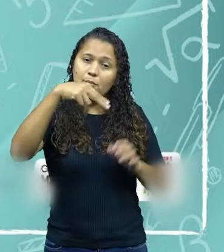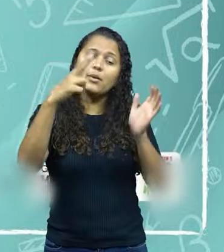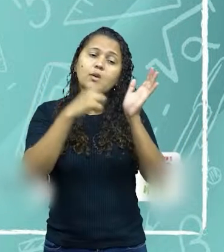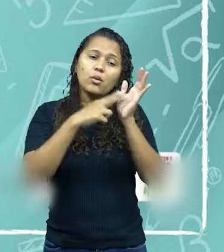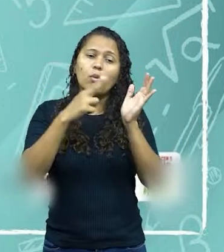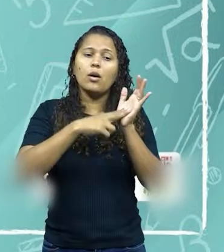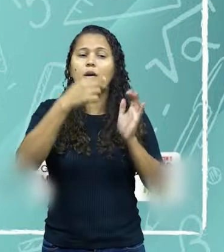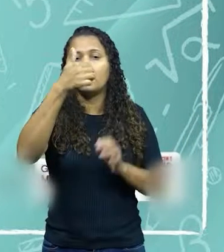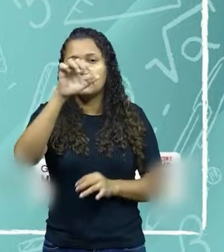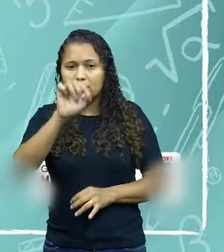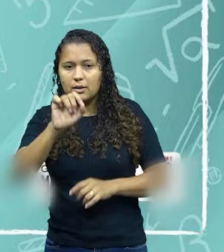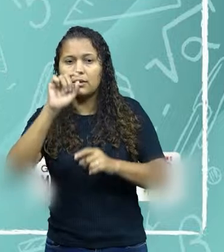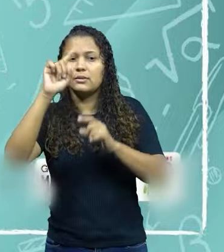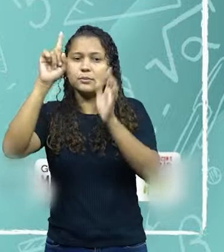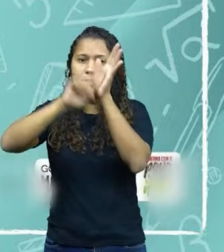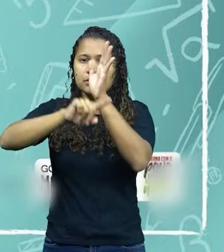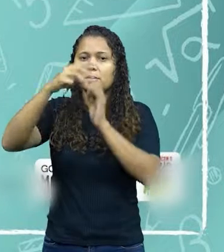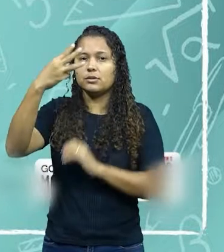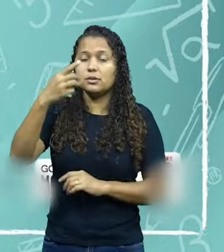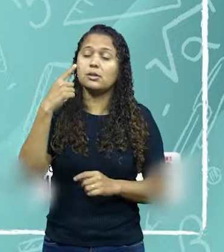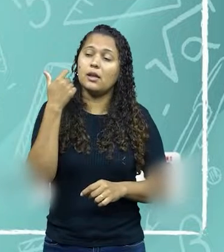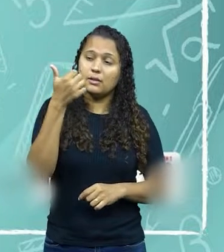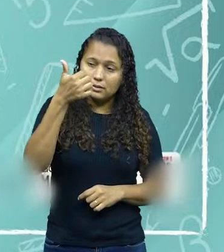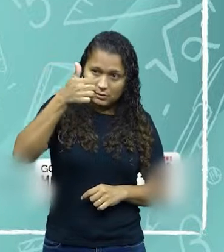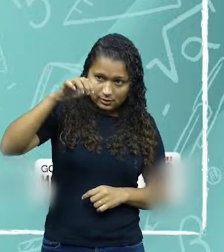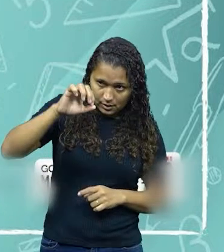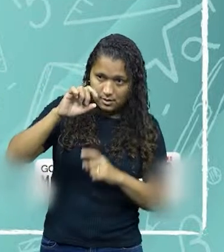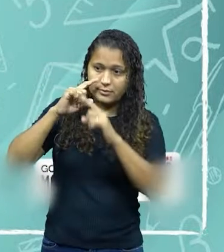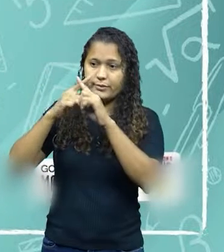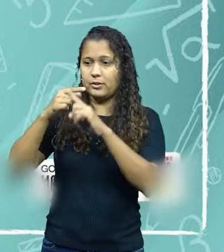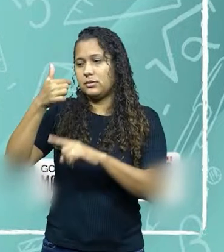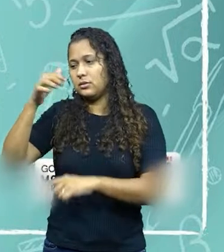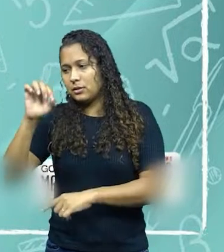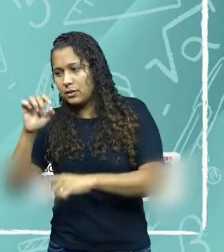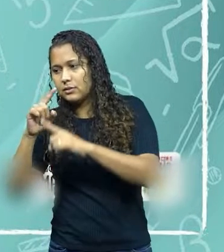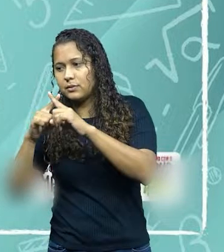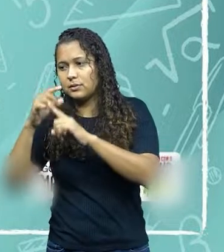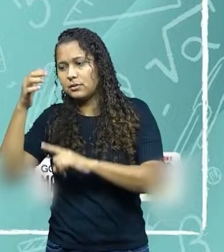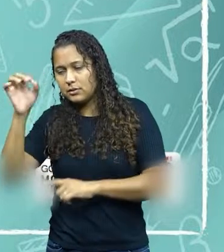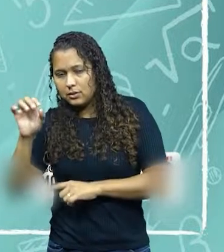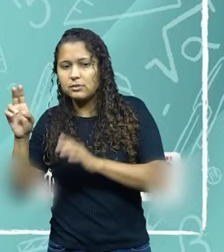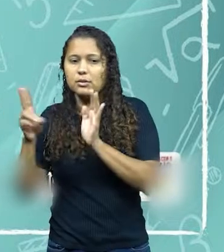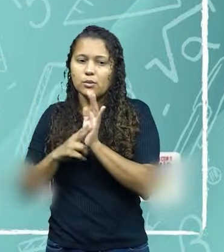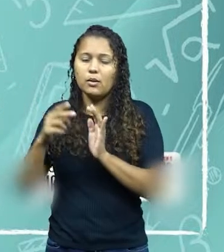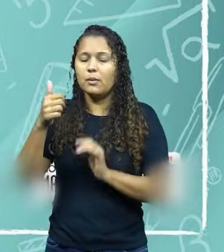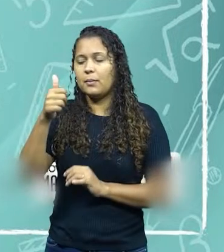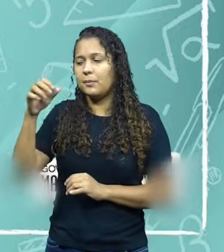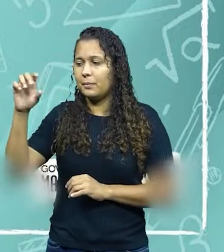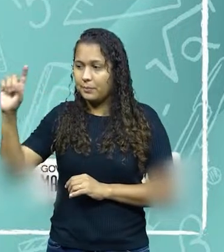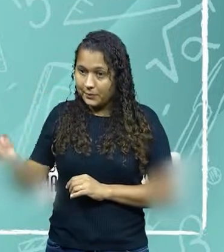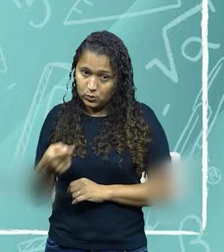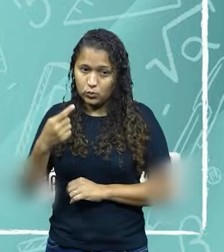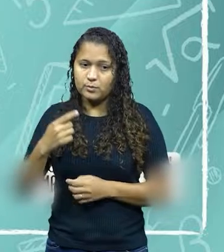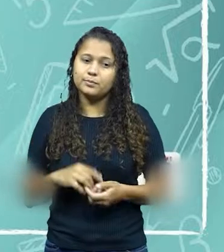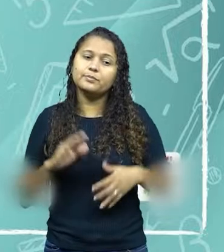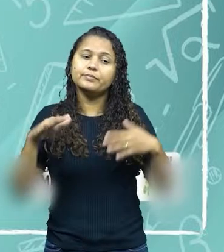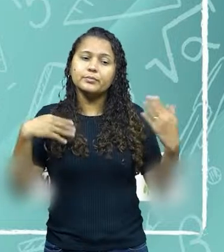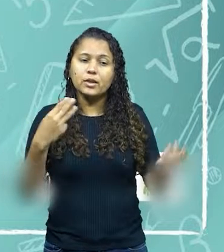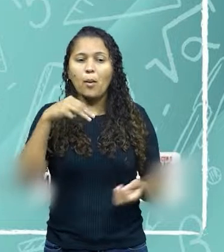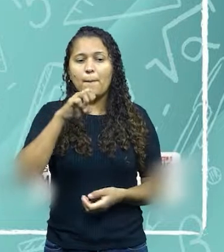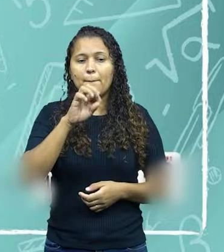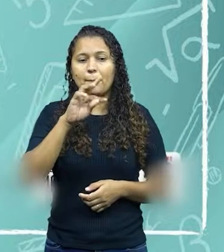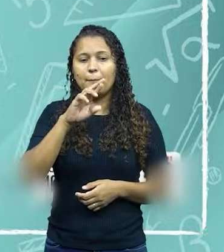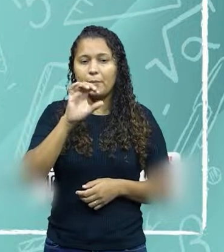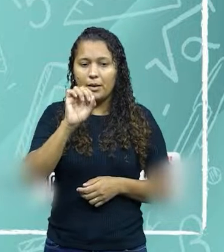10 vezes 10 vezes 10, que dá 1000. Então, o metro, ele é a unidade de medida padrão, e